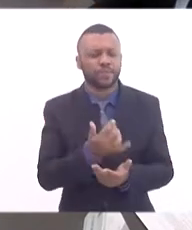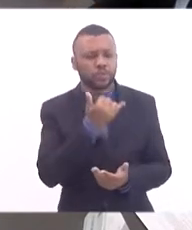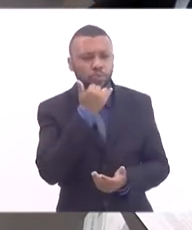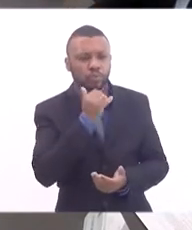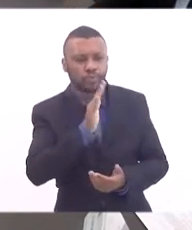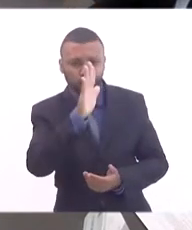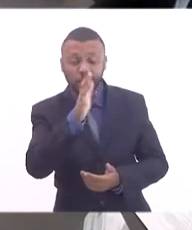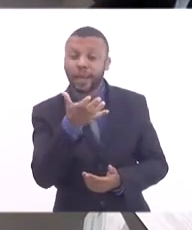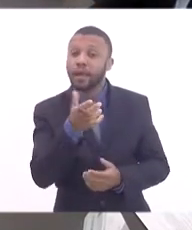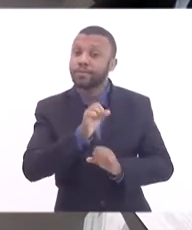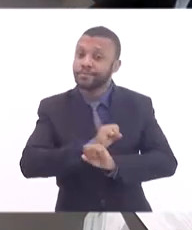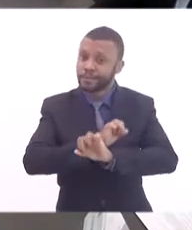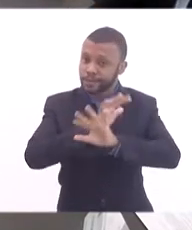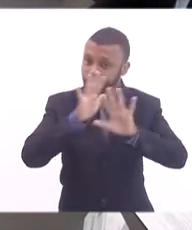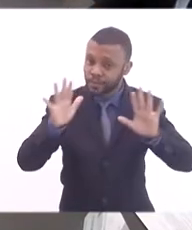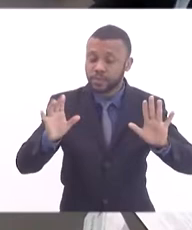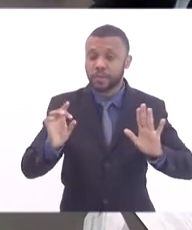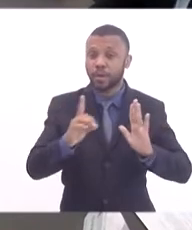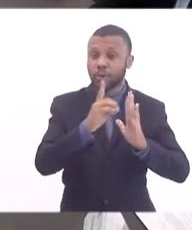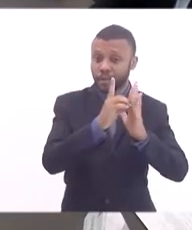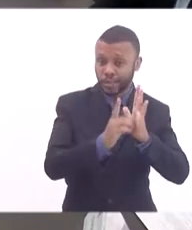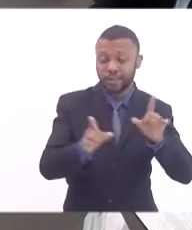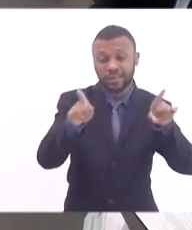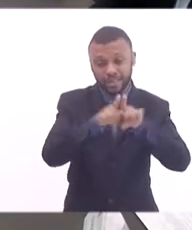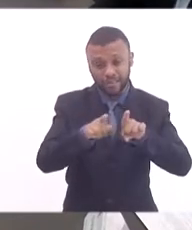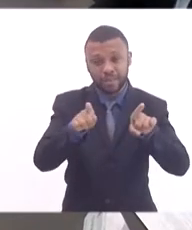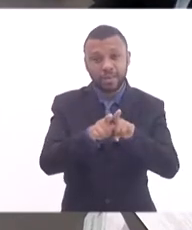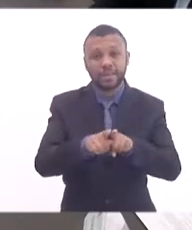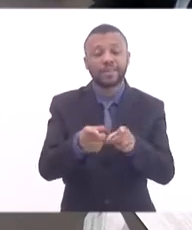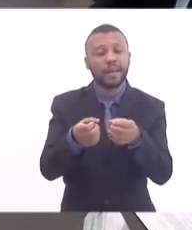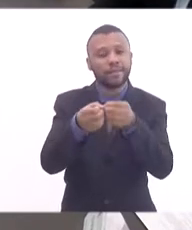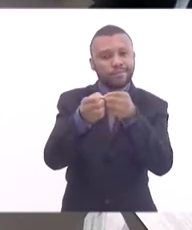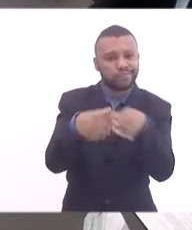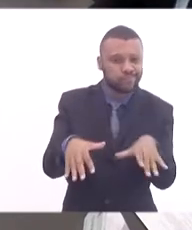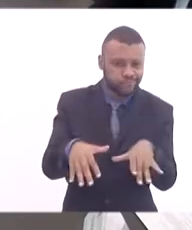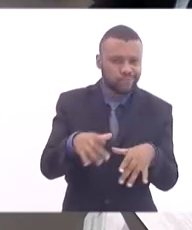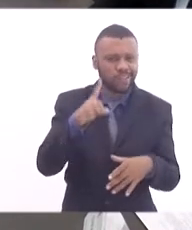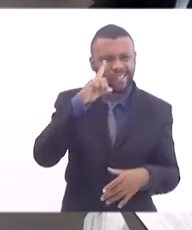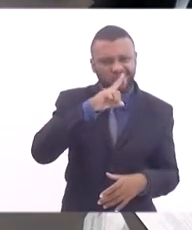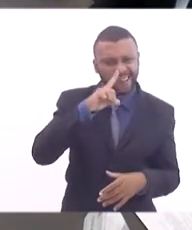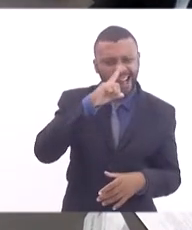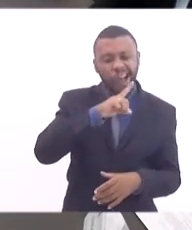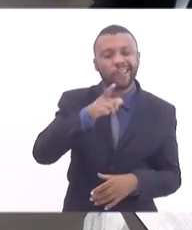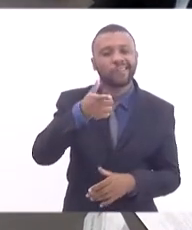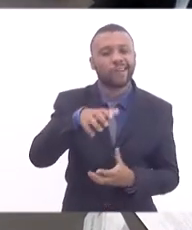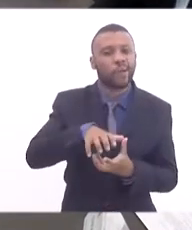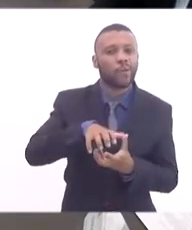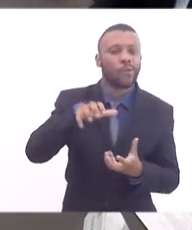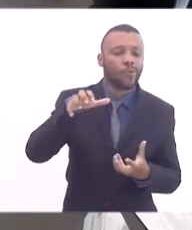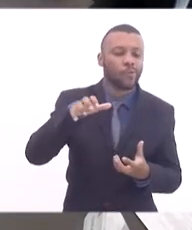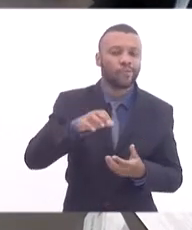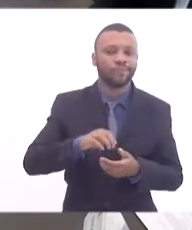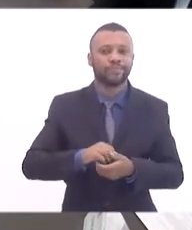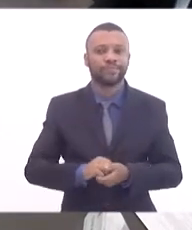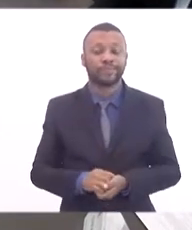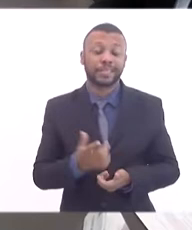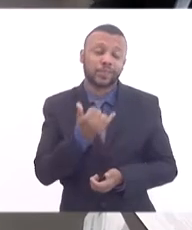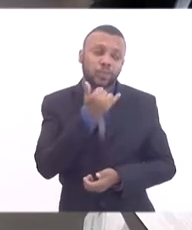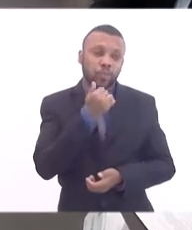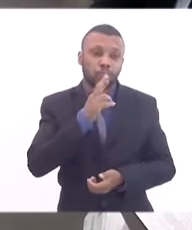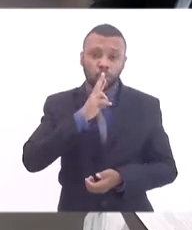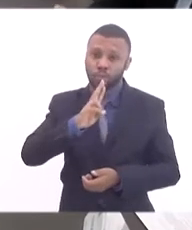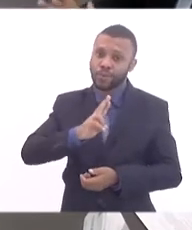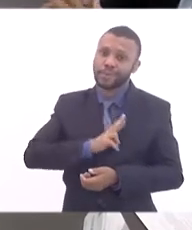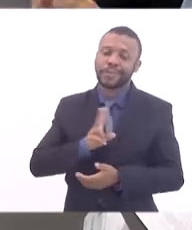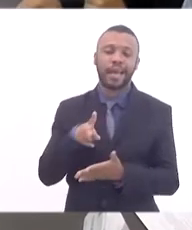e o também tá com tá eu até trouxe aqui o certificado de depósito responder ela errada respondi errado